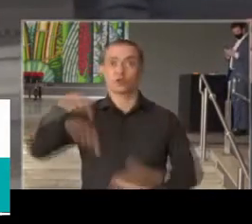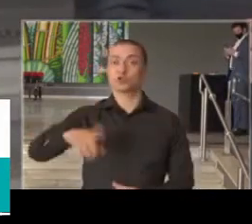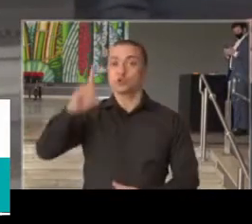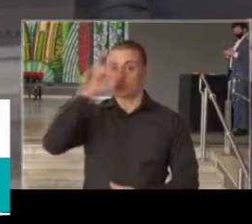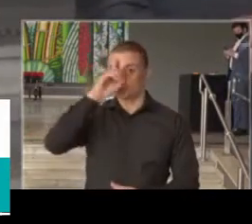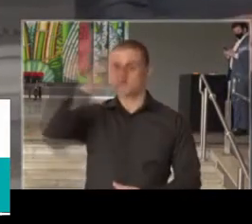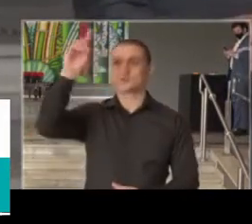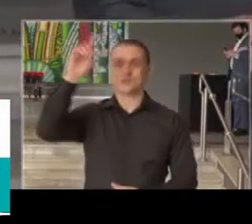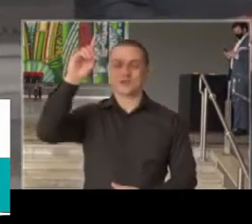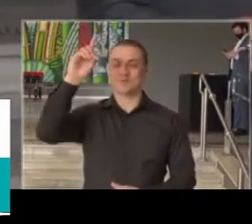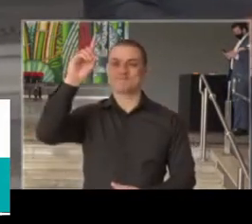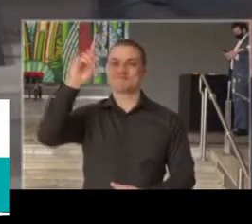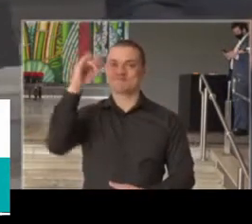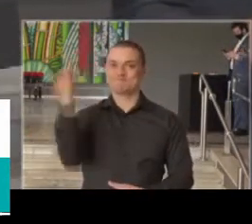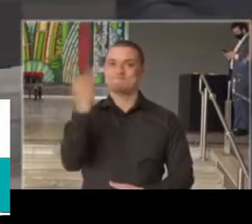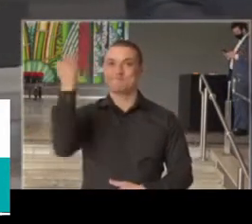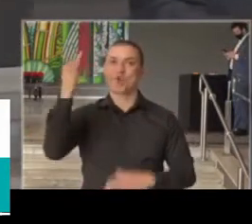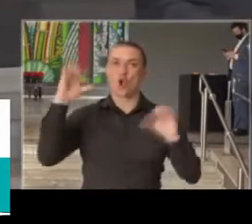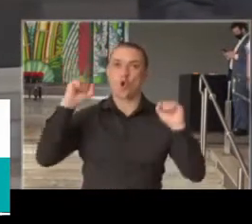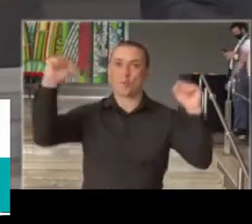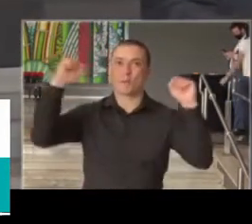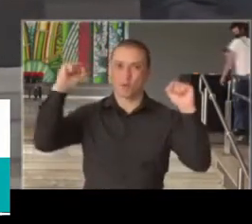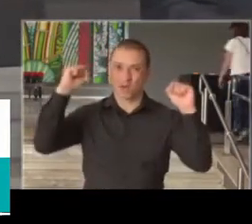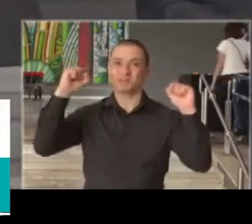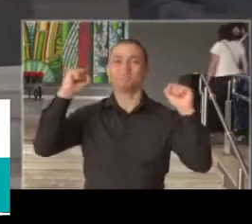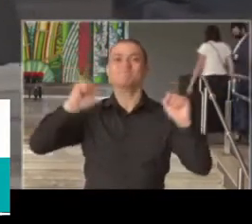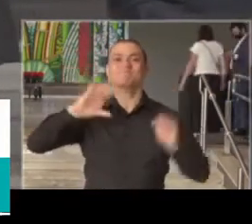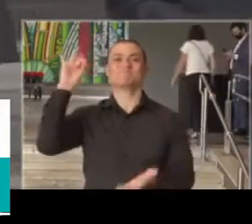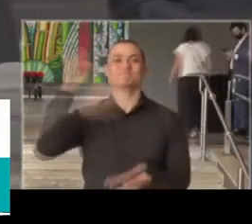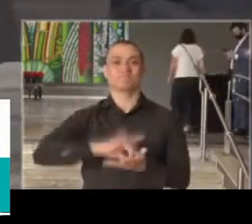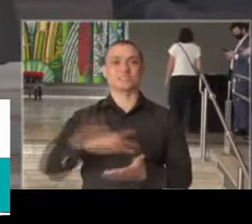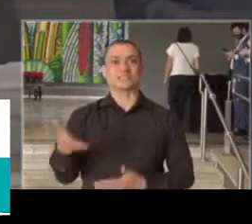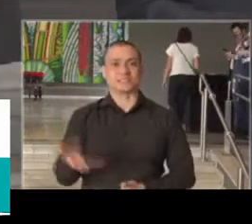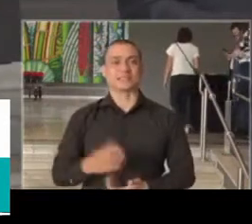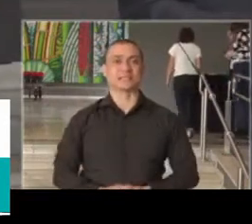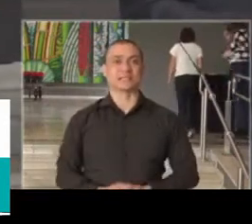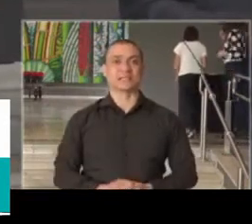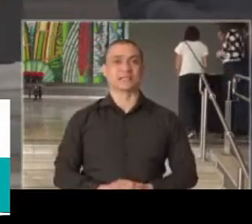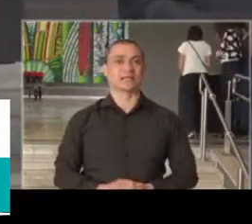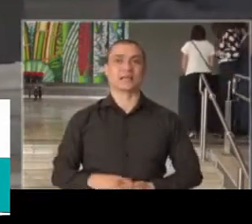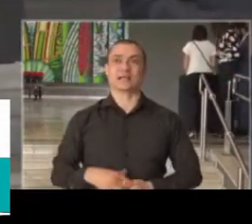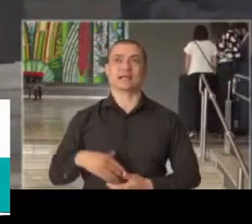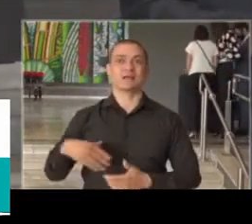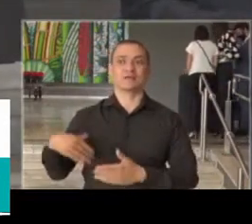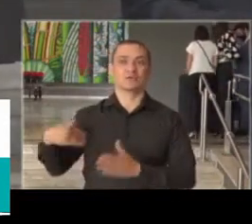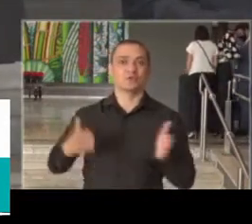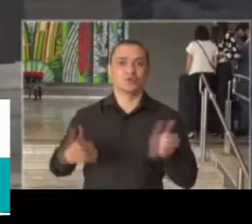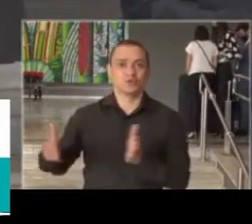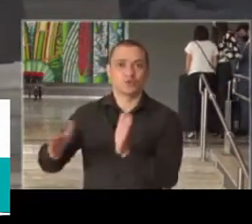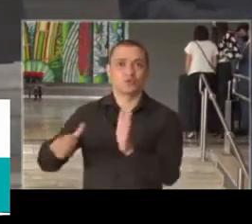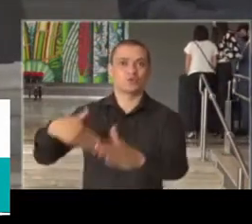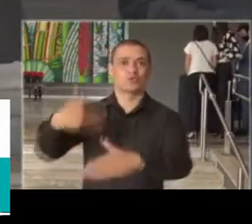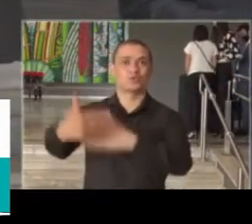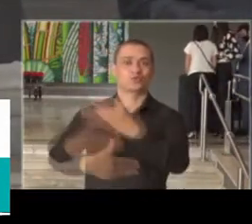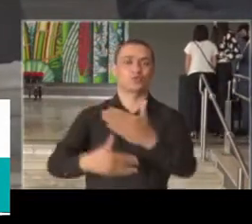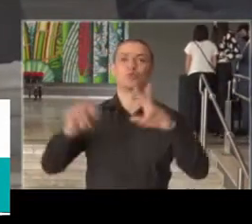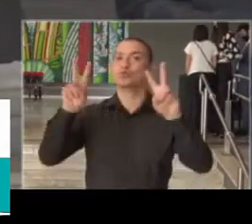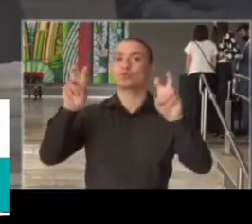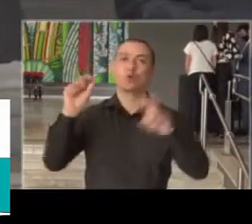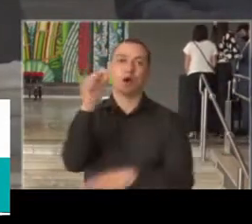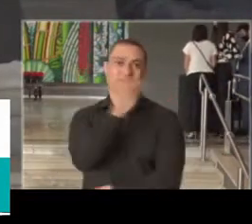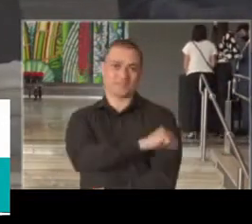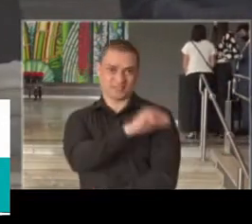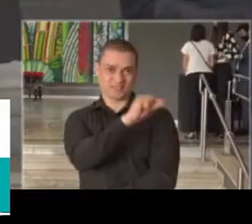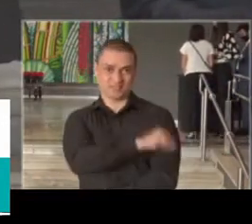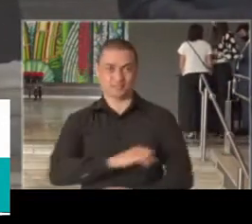ser comemorado nessa nossa viagem em relação à vacina.